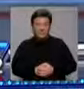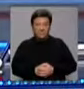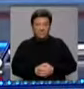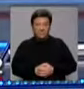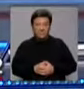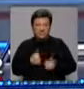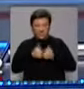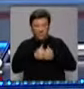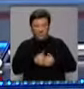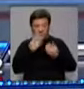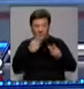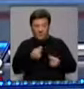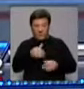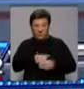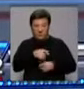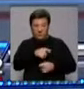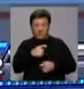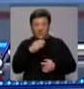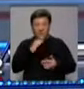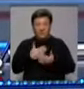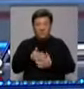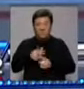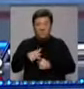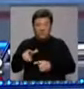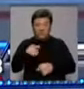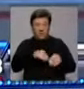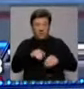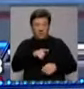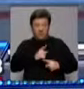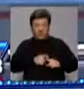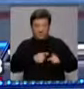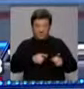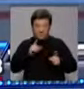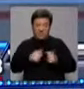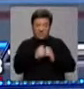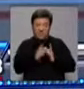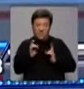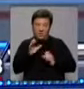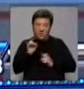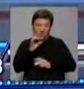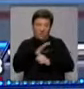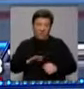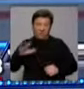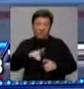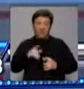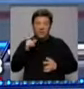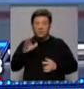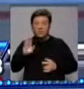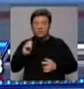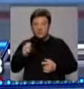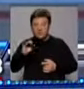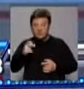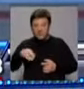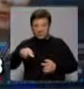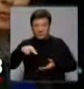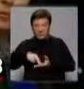e a acompanhar a contagem dos votos e as consequências destas eleições para a Grécia e para toda a Europa está o José rodrigu dos Santos